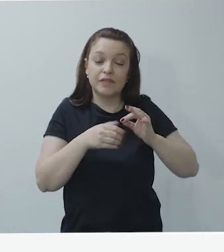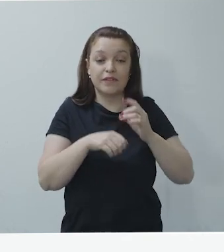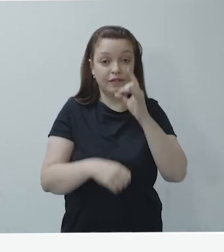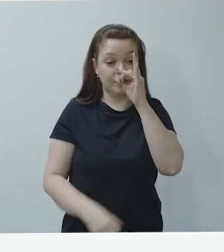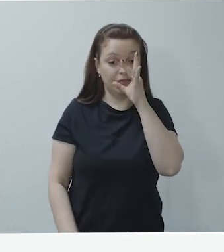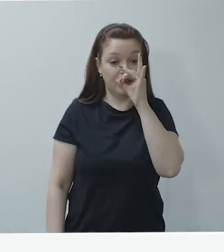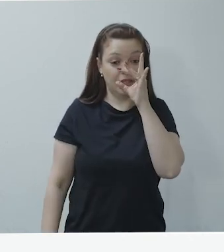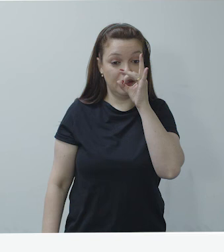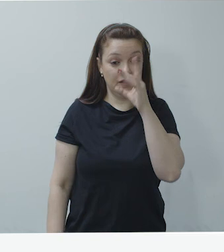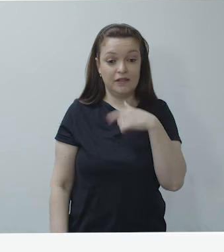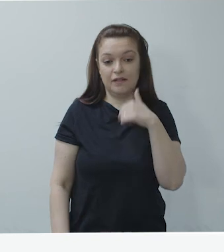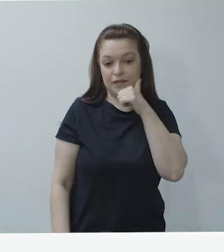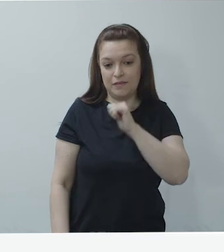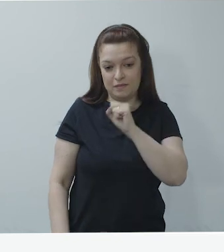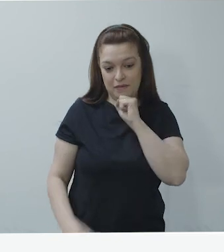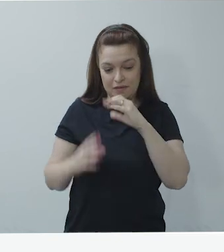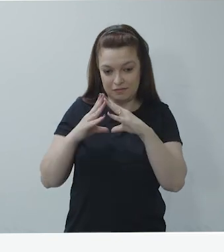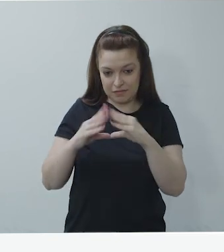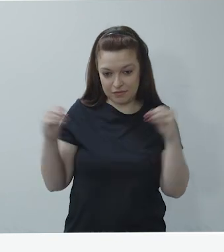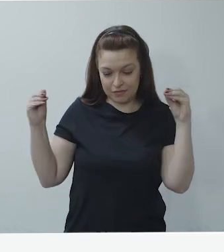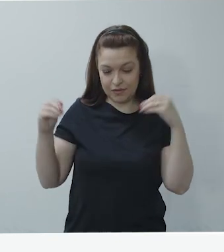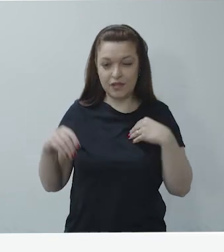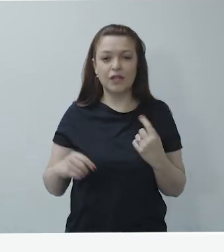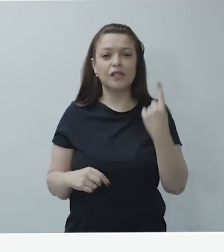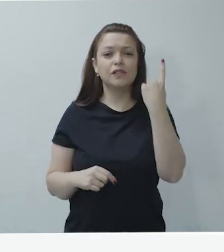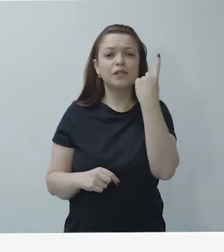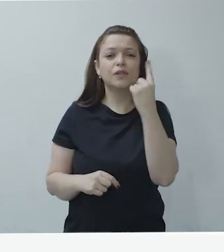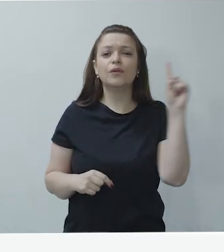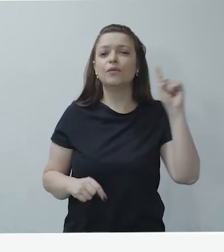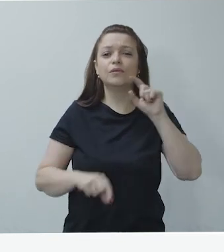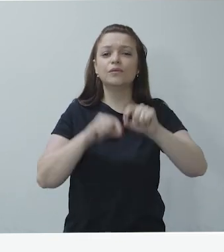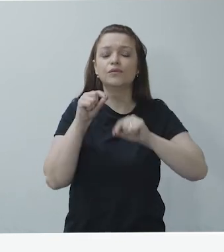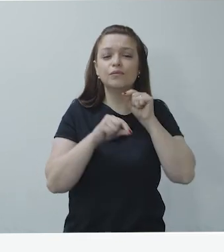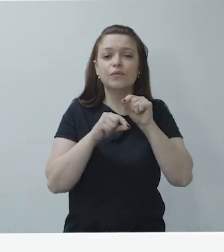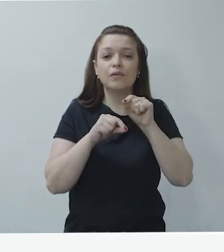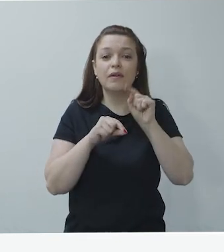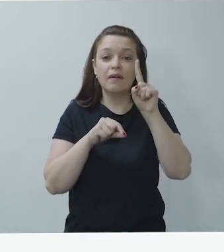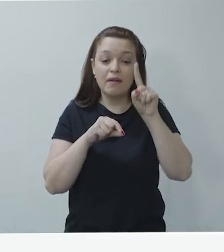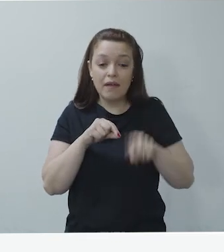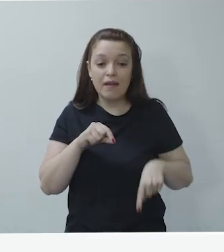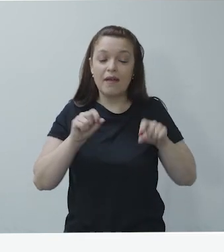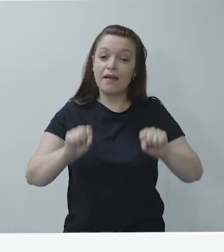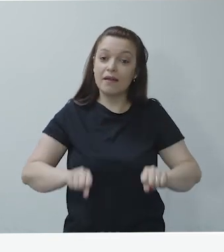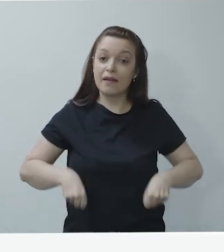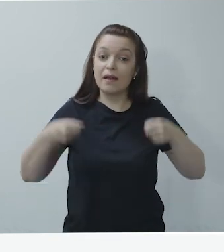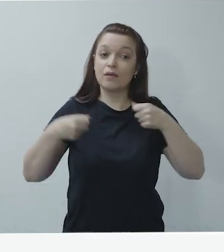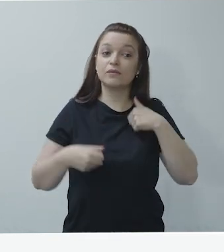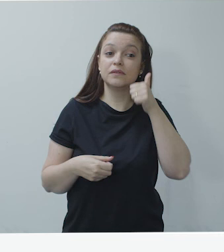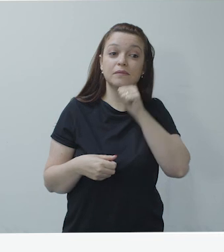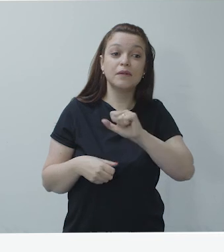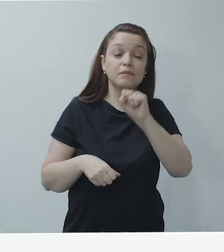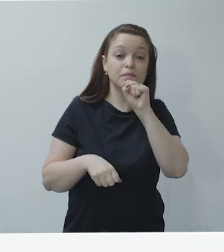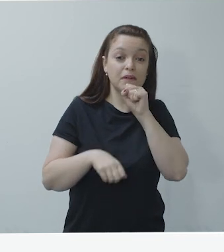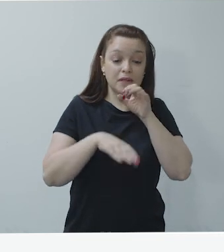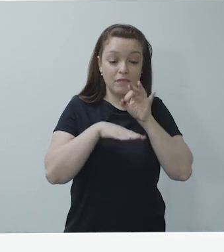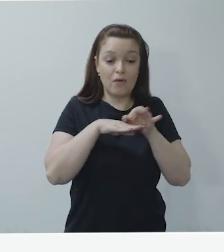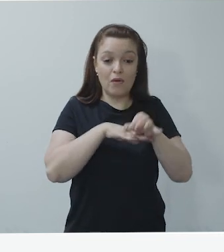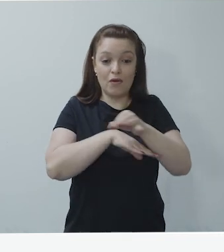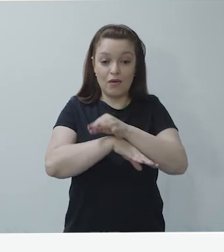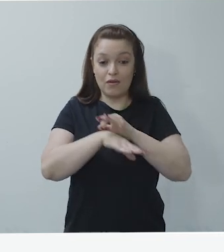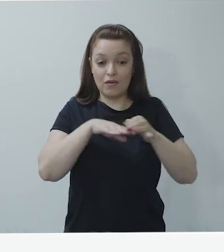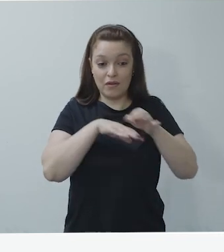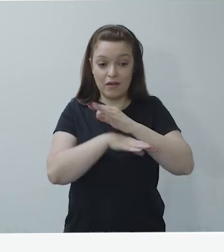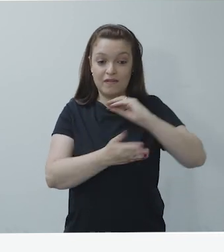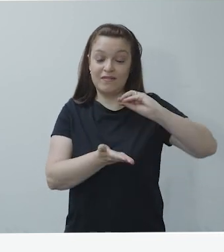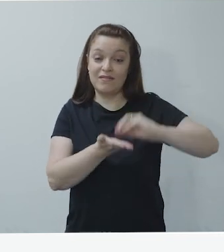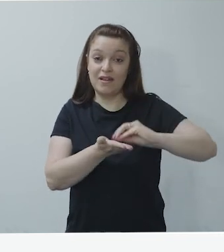piquenique da mãe com a criança. E por último lá nós temos a calça da mãe, né? A